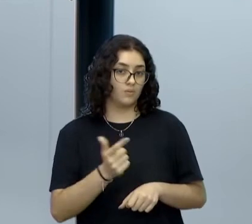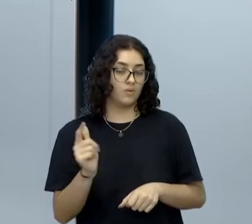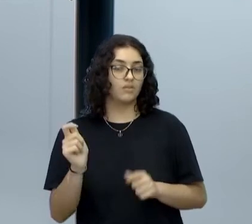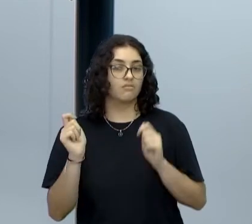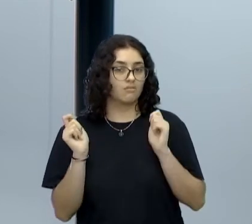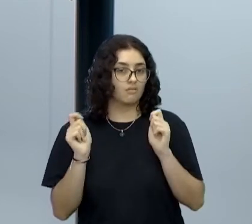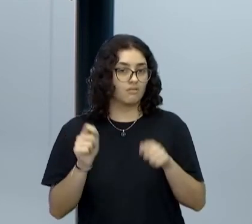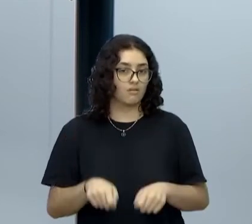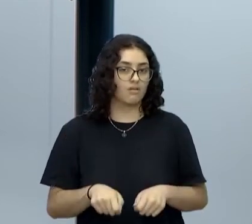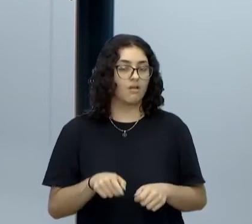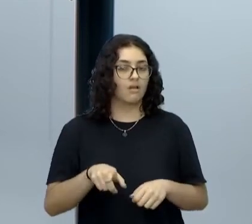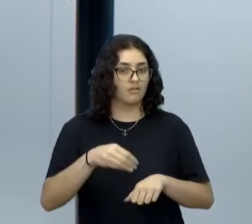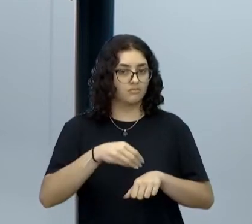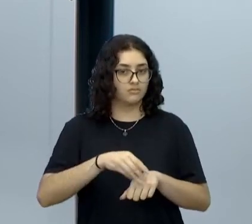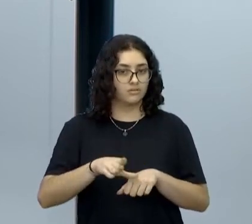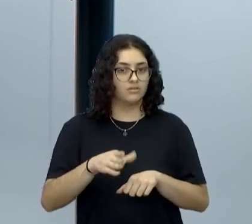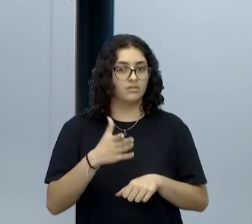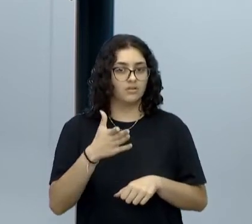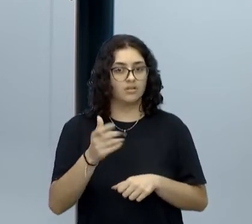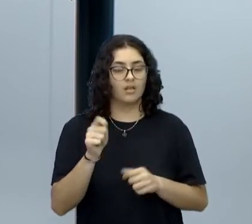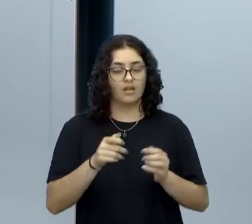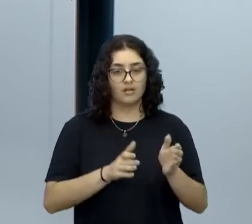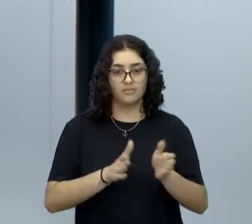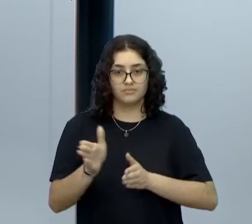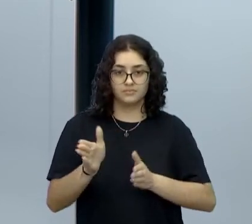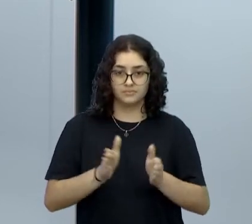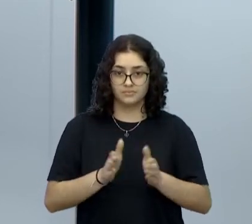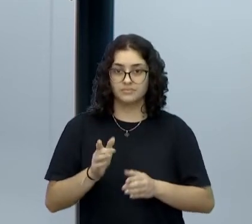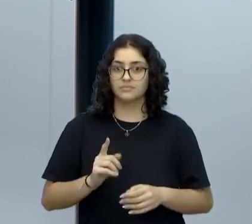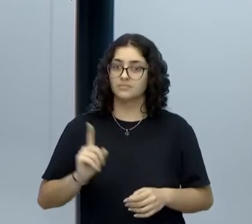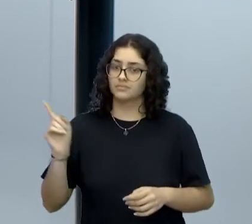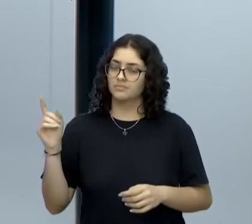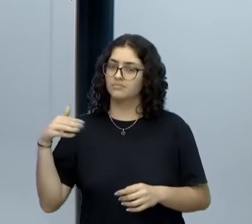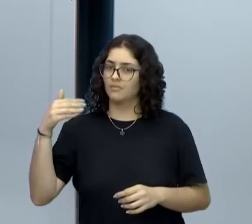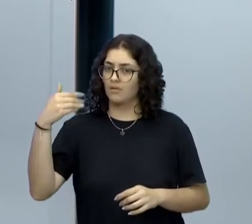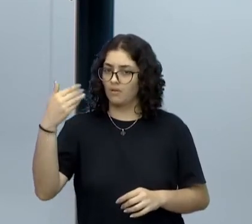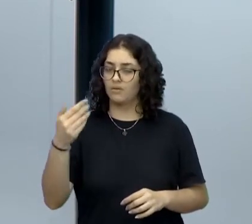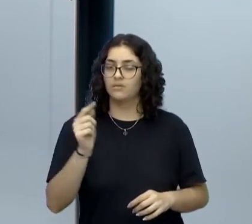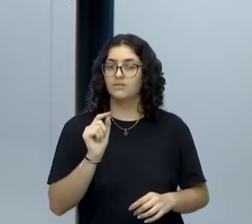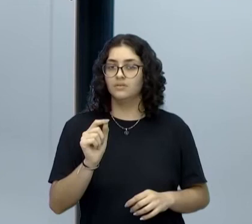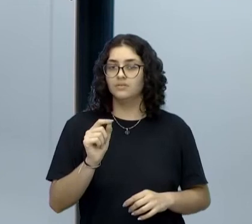também, então eu deixo a dica para vocês acessarem mais para frente